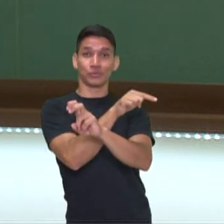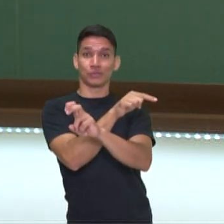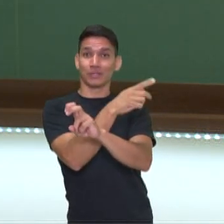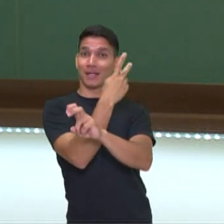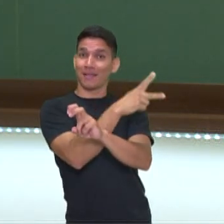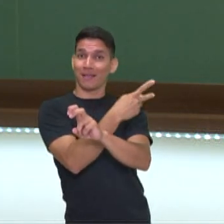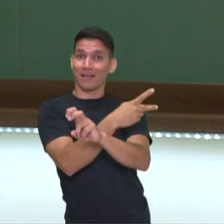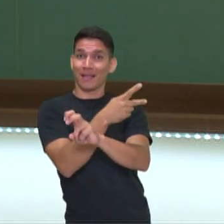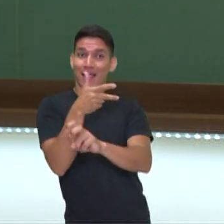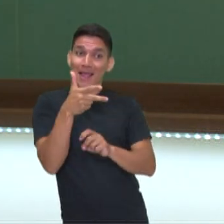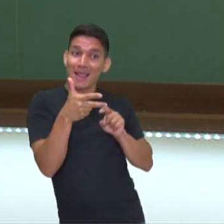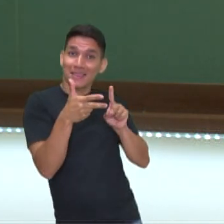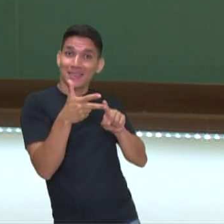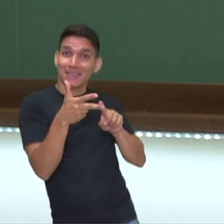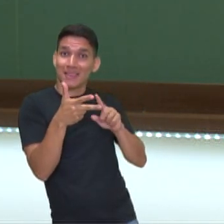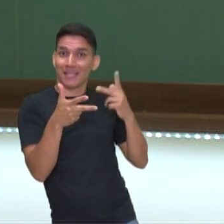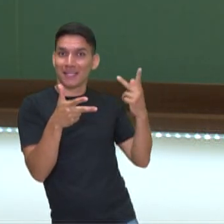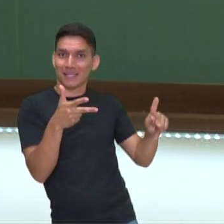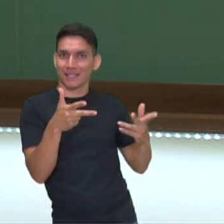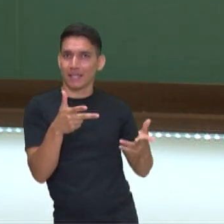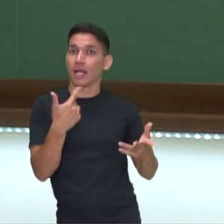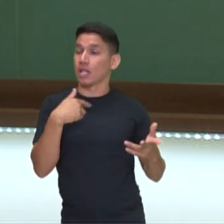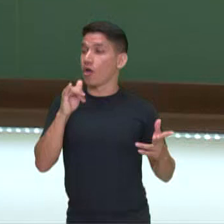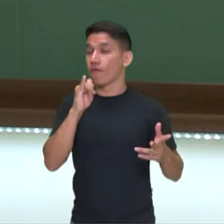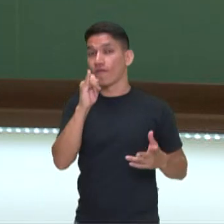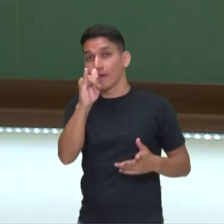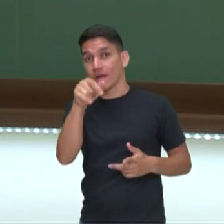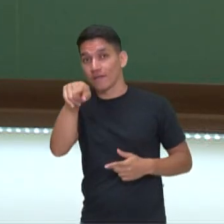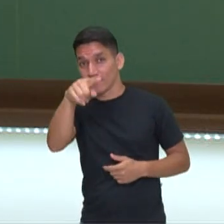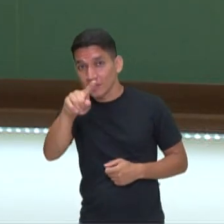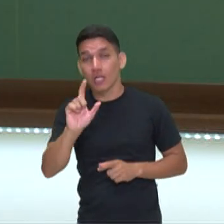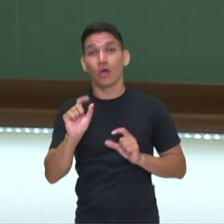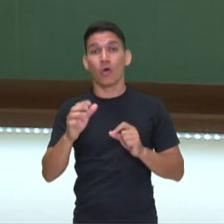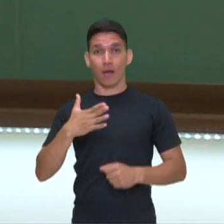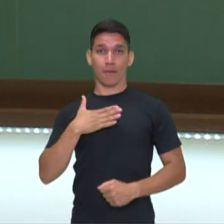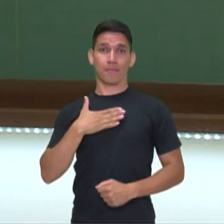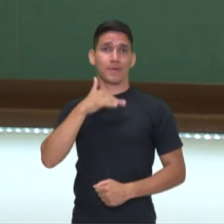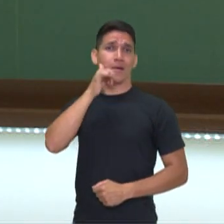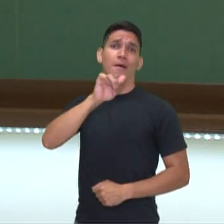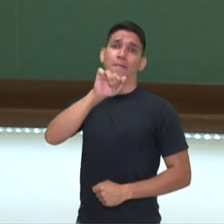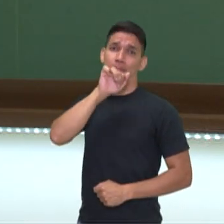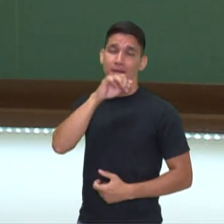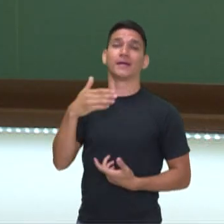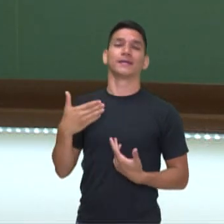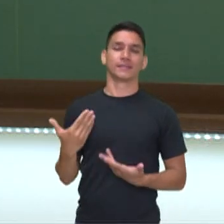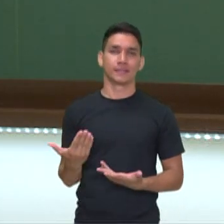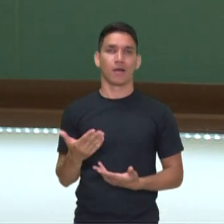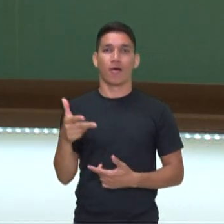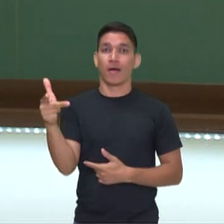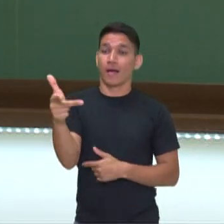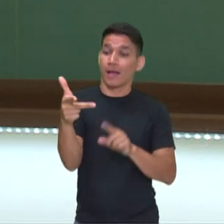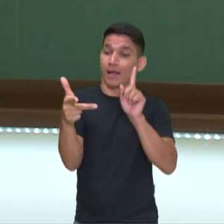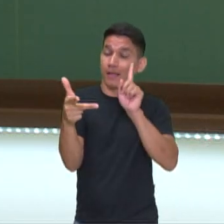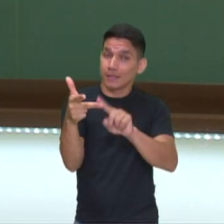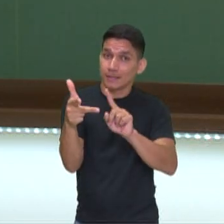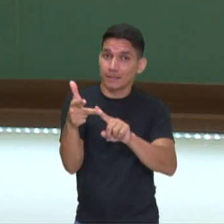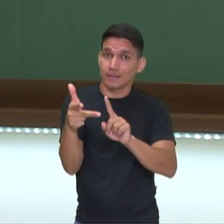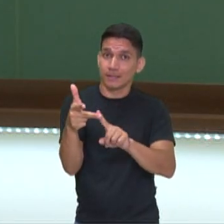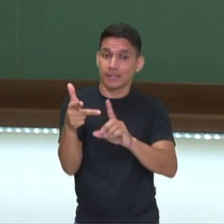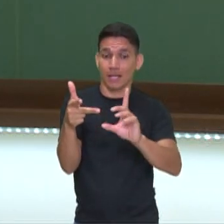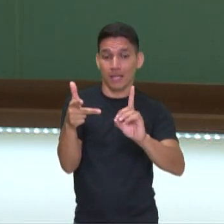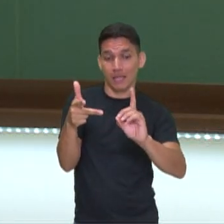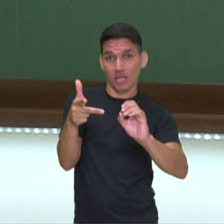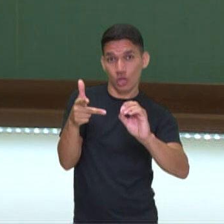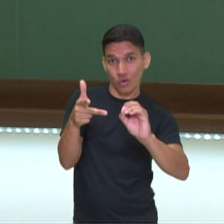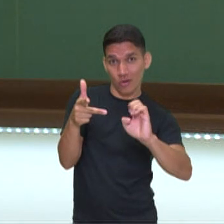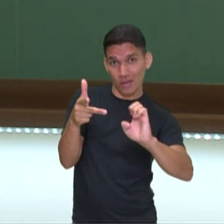mãe. Então, eu estou falando com vocês sobre a minha mãe. Então, terceira pessoa, does your mother? E